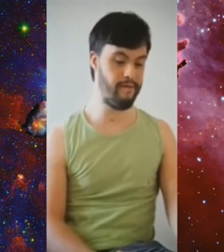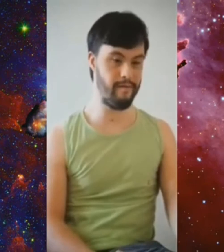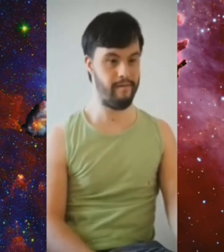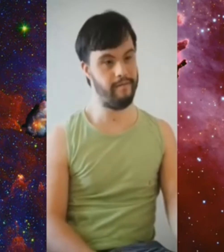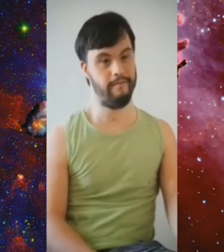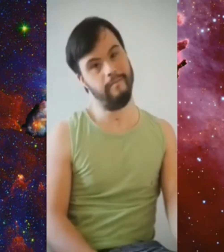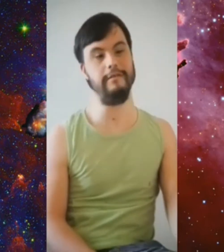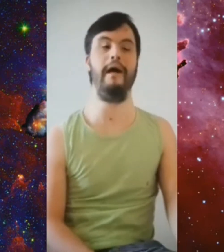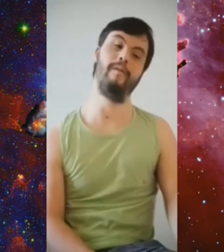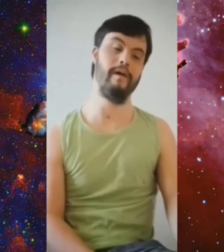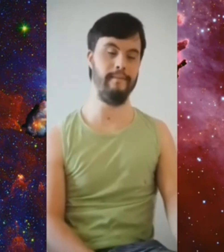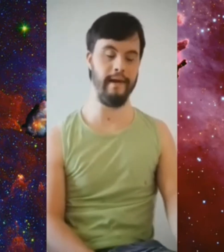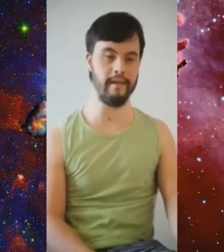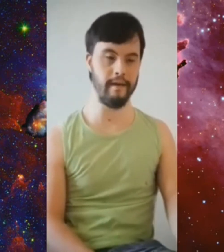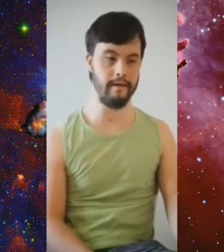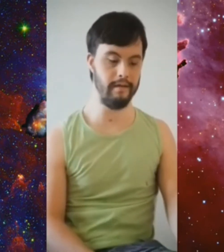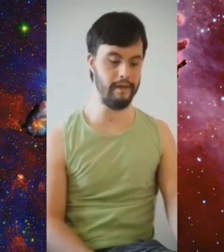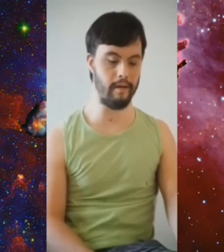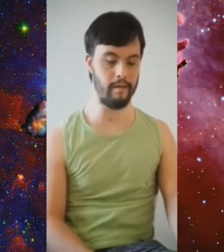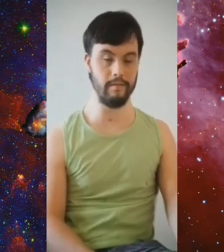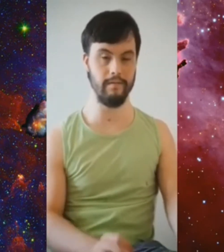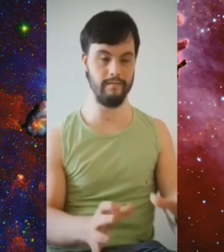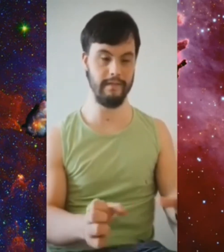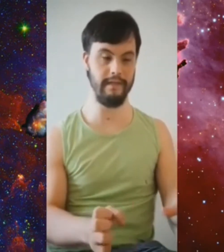fazer com. Eu estava com cabeça,